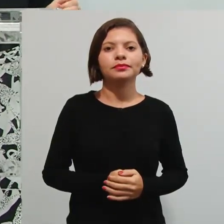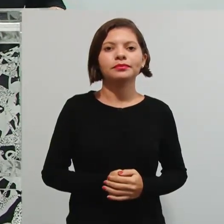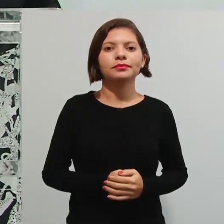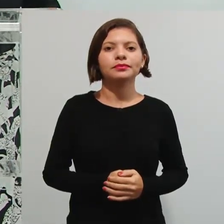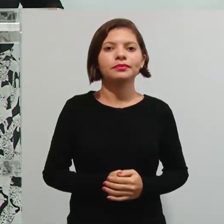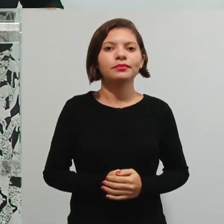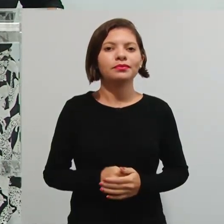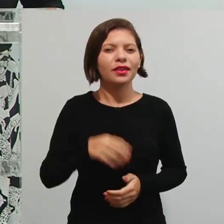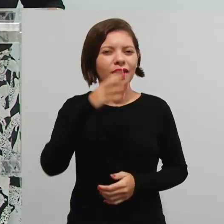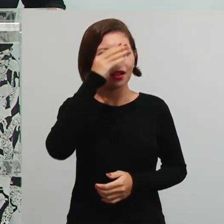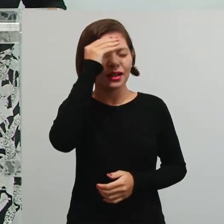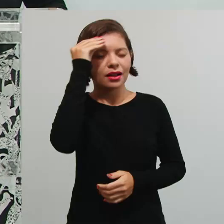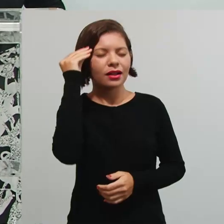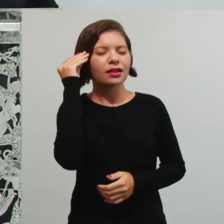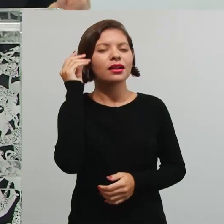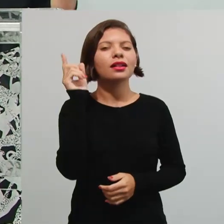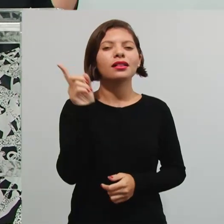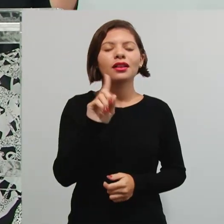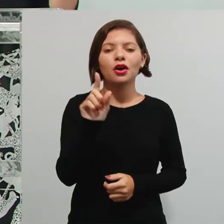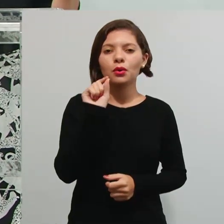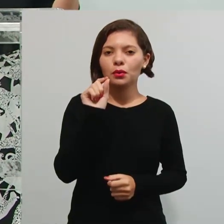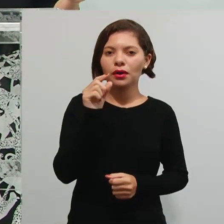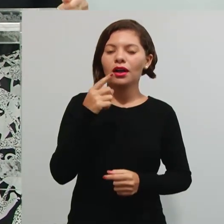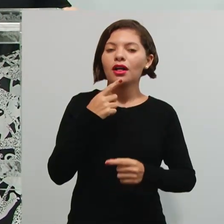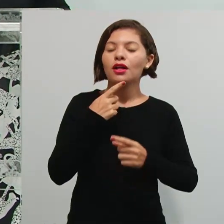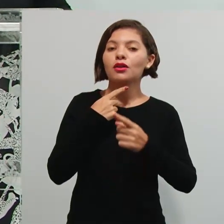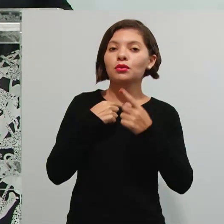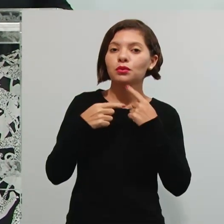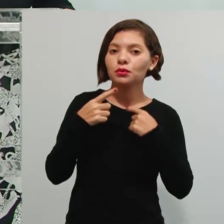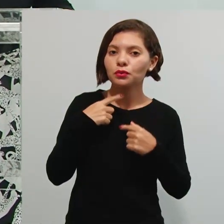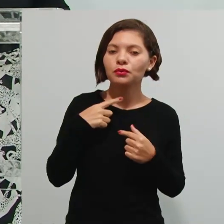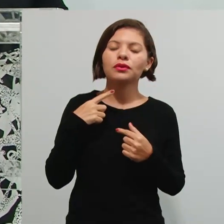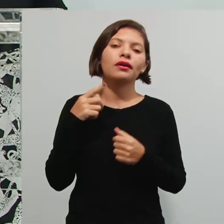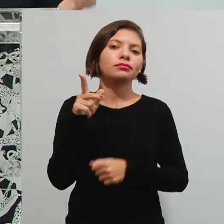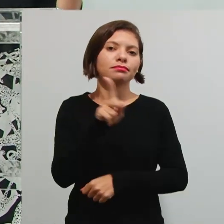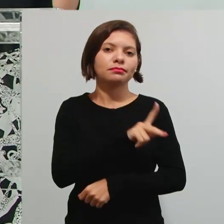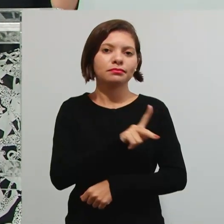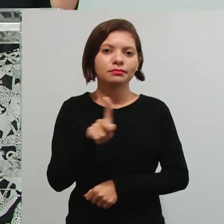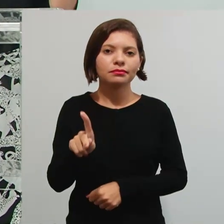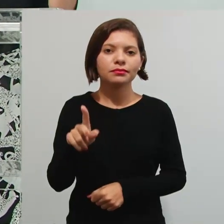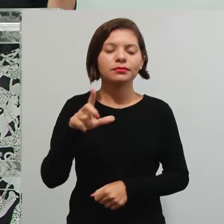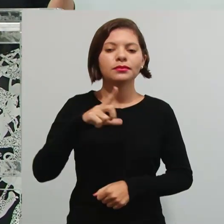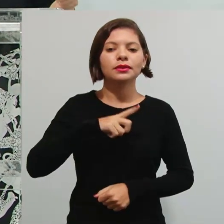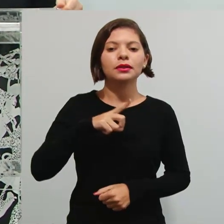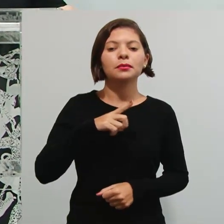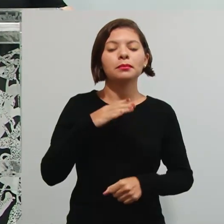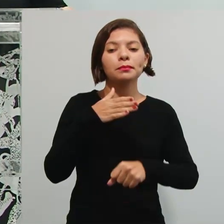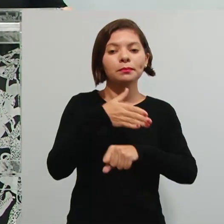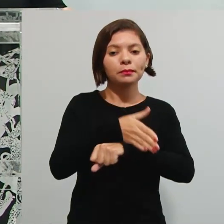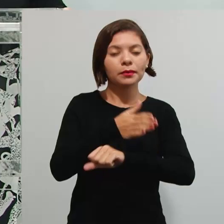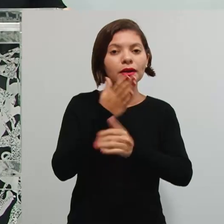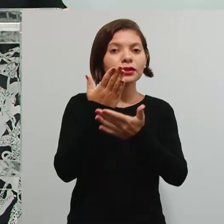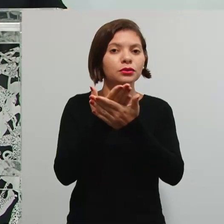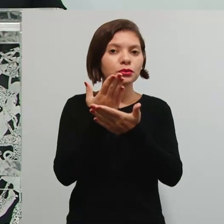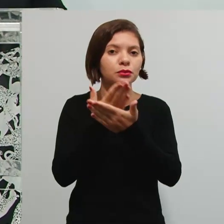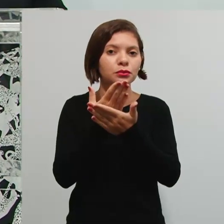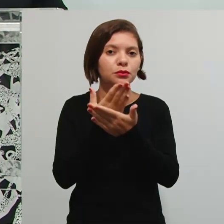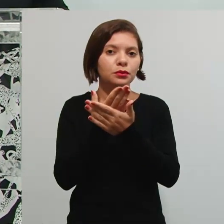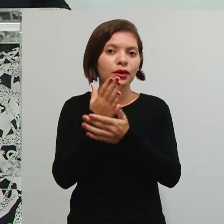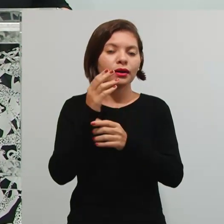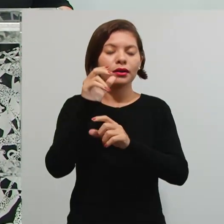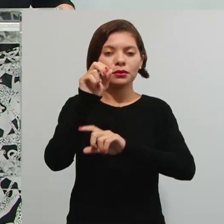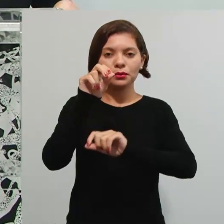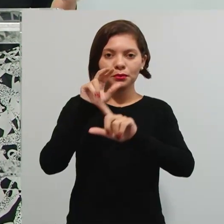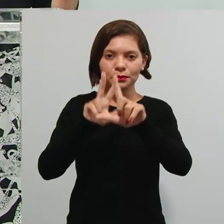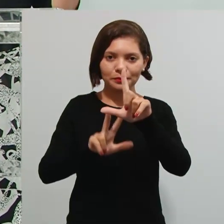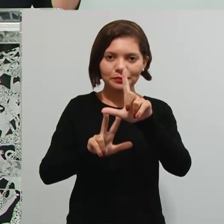Não esqueçam de tirar sua dúvida com o tutor, de consultar o material que está lá no AVA,